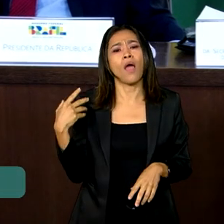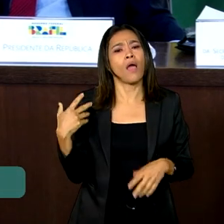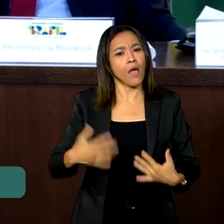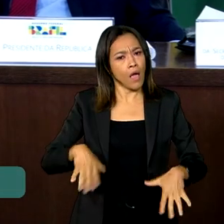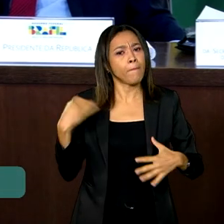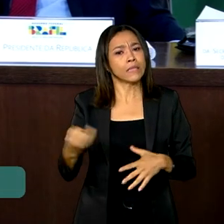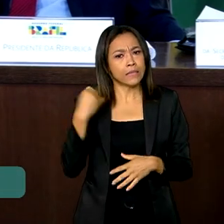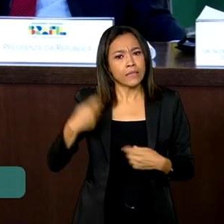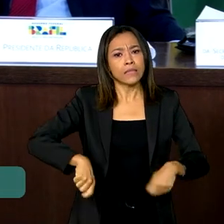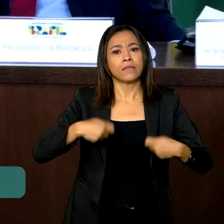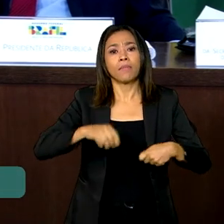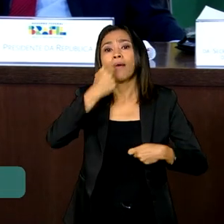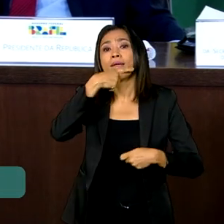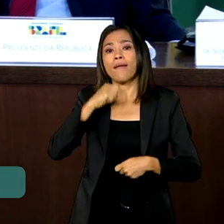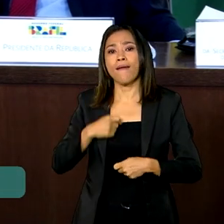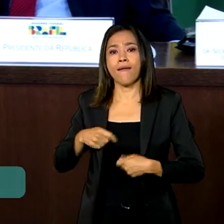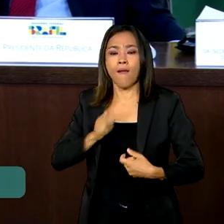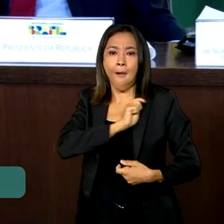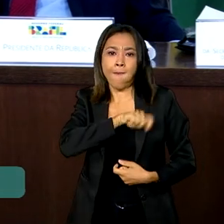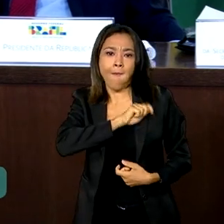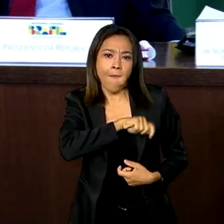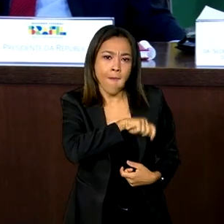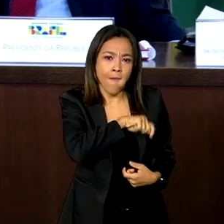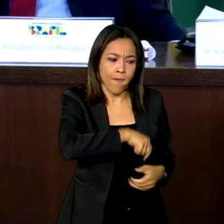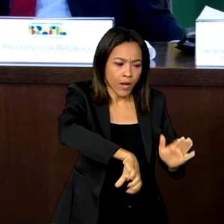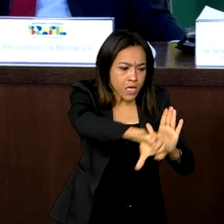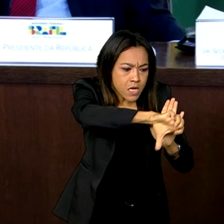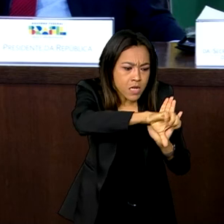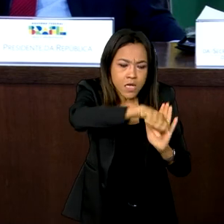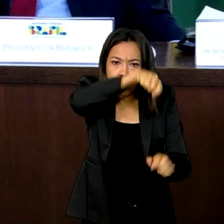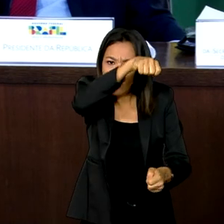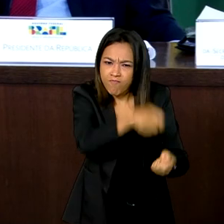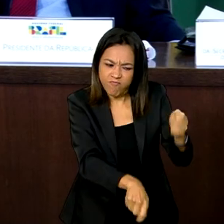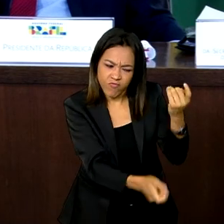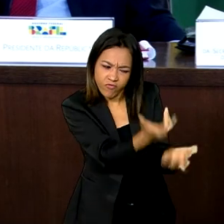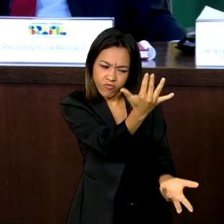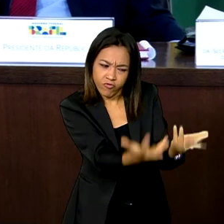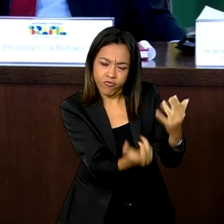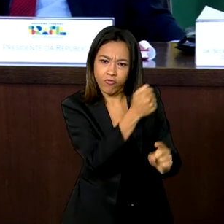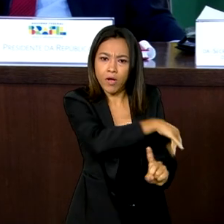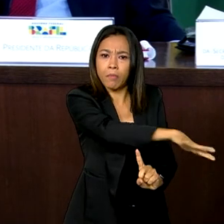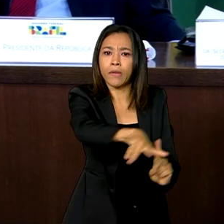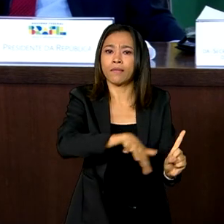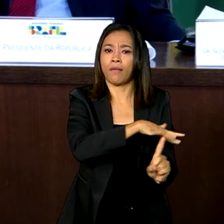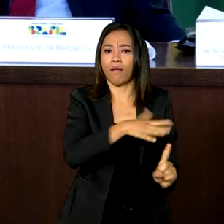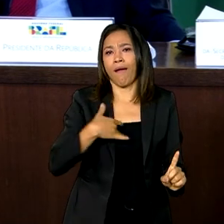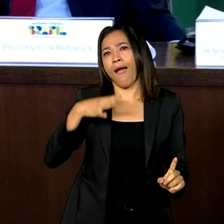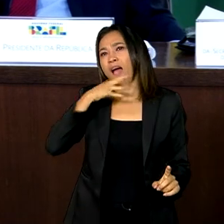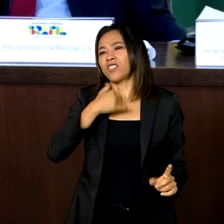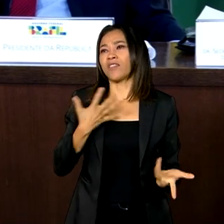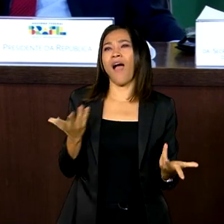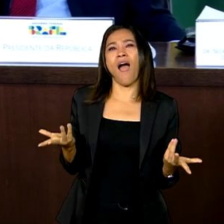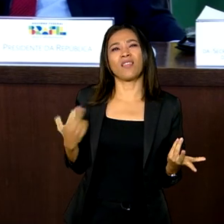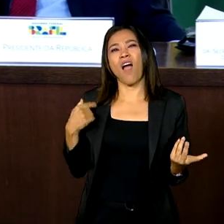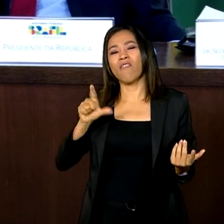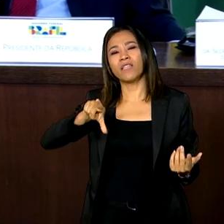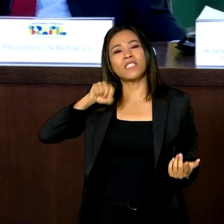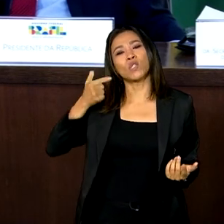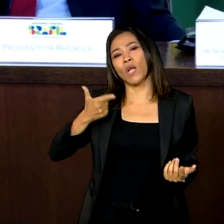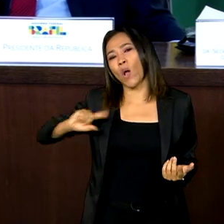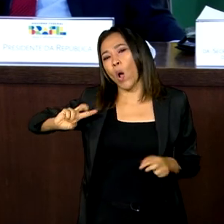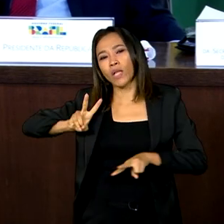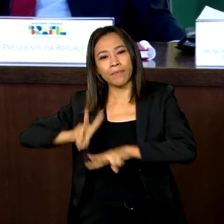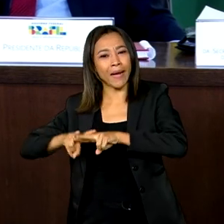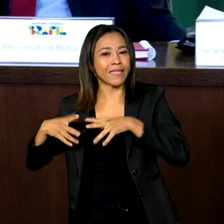cometem os crimes ambientais não venham não é na expectativa de que terão penas alternativas redução de